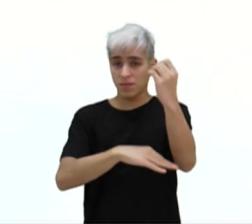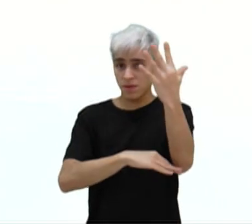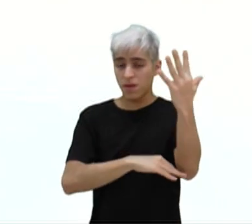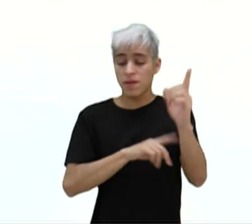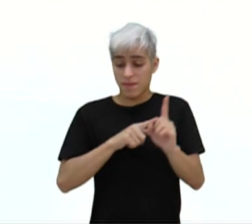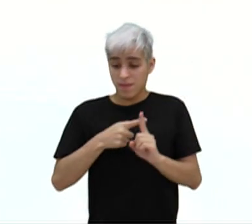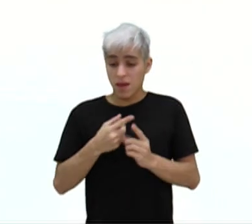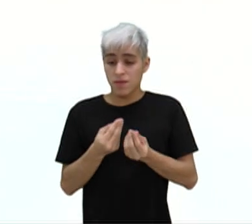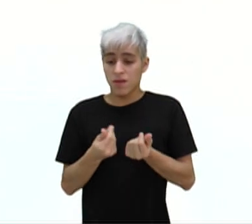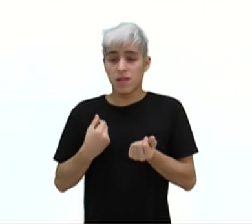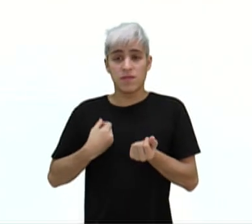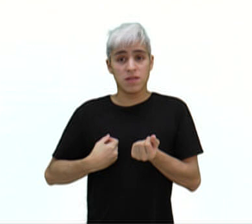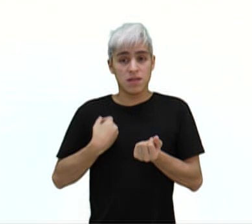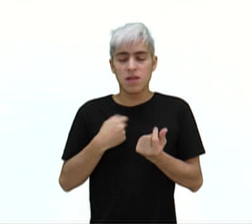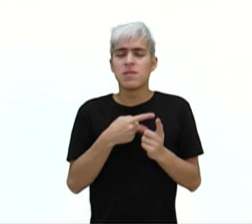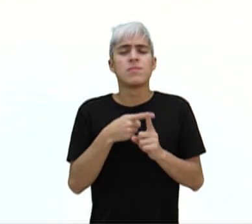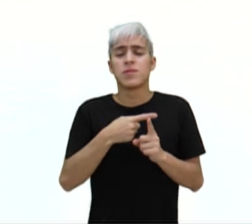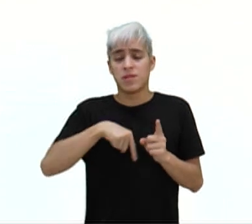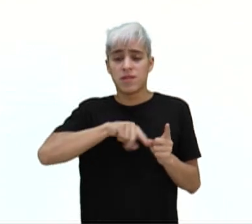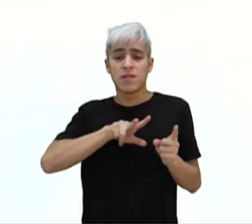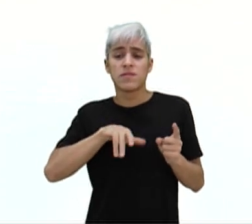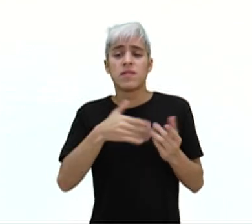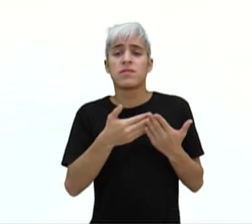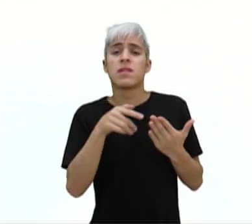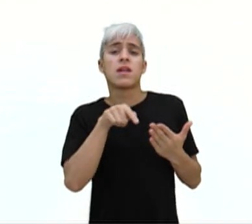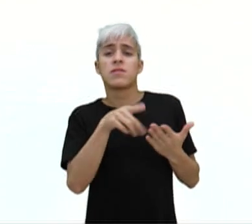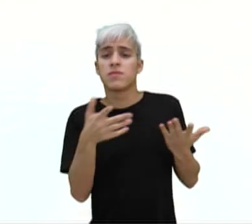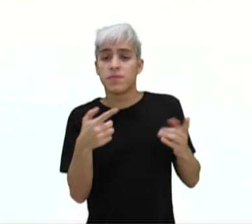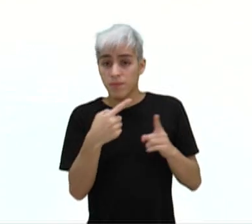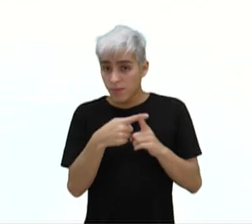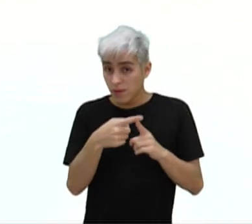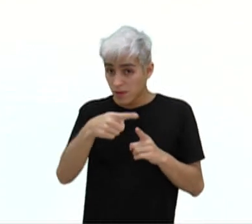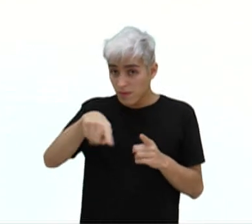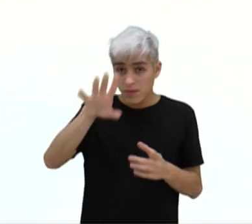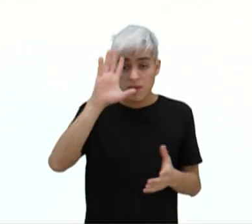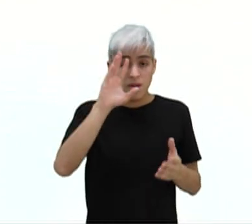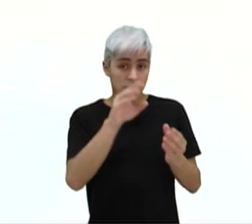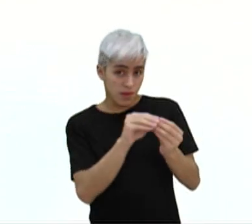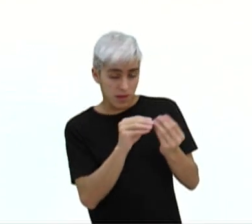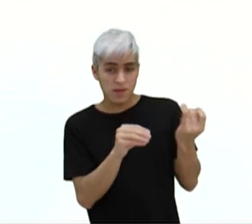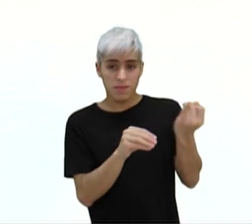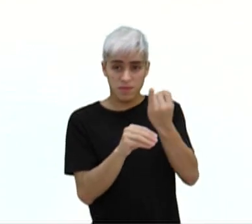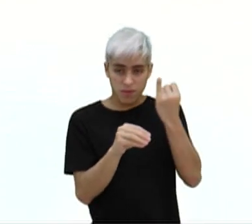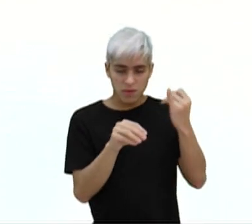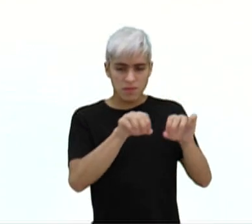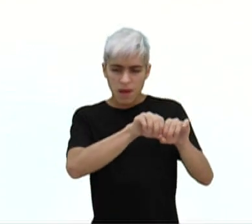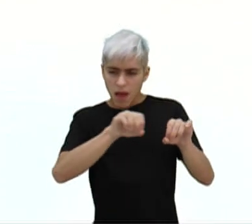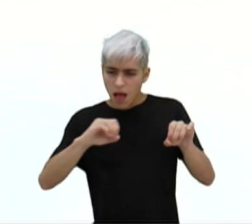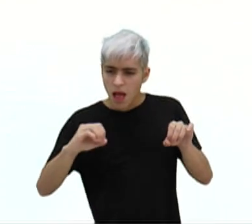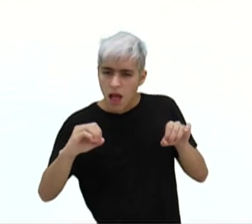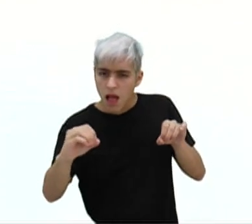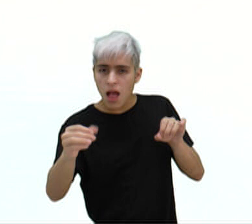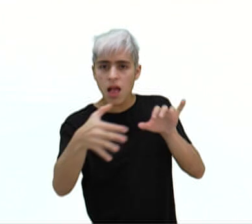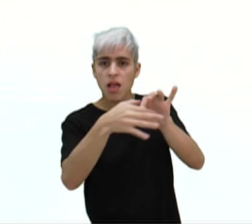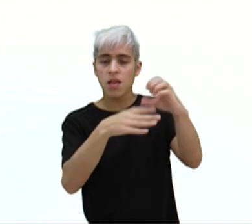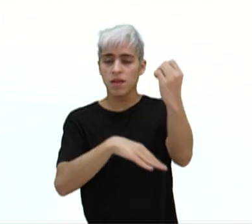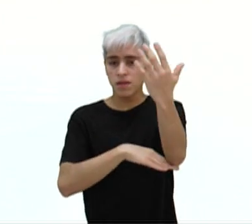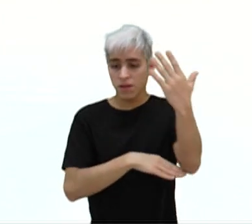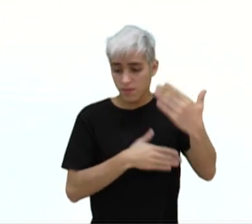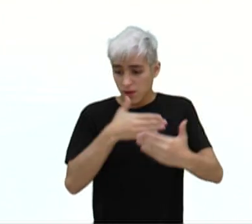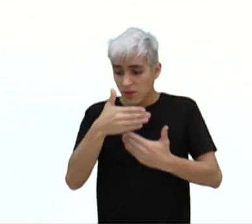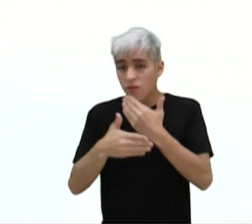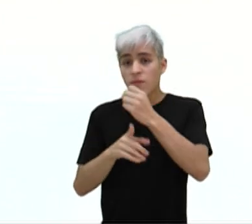de vida. Por que nós vamos estudar isso? Para compreender a importância do saneamento ambiental para o desenvolvimento